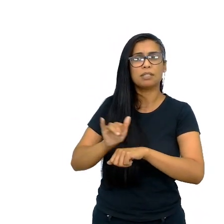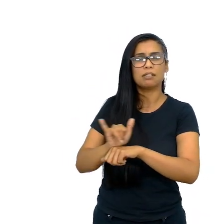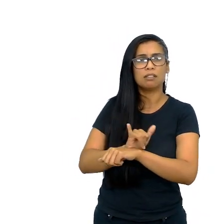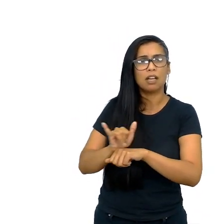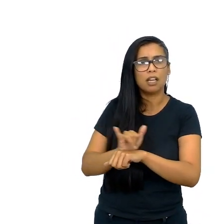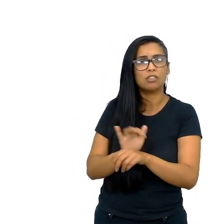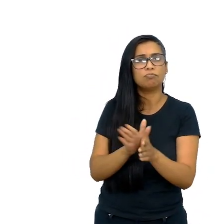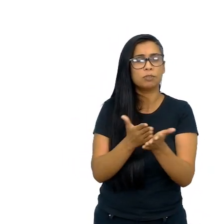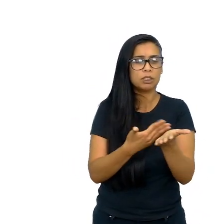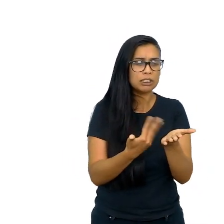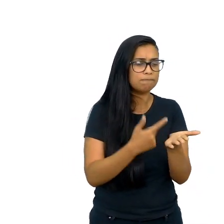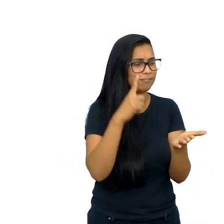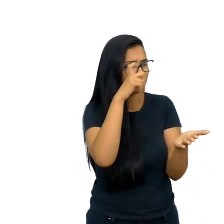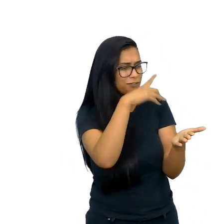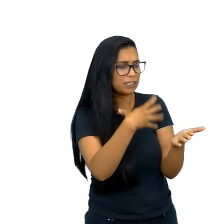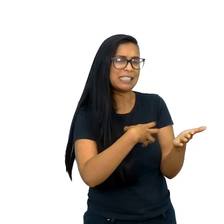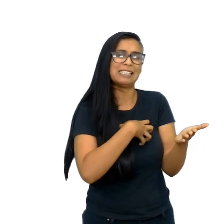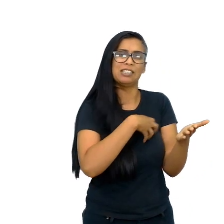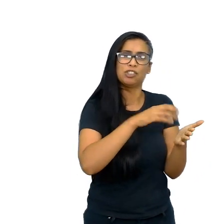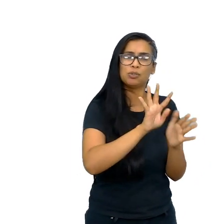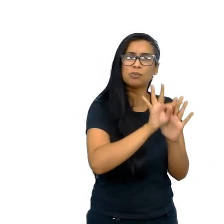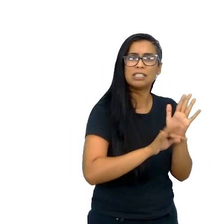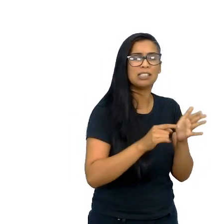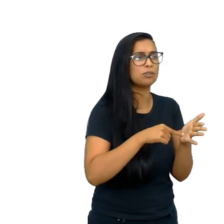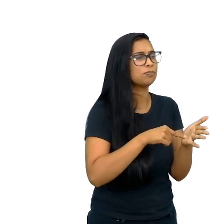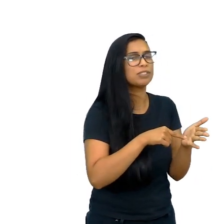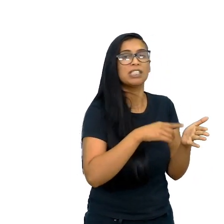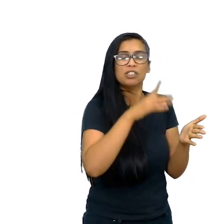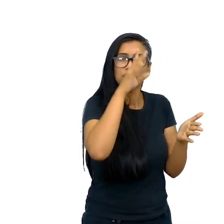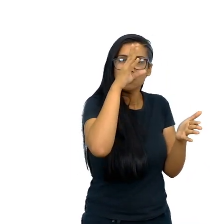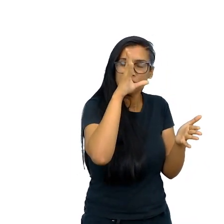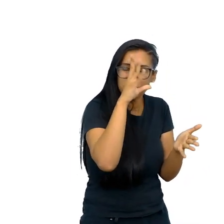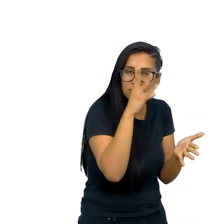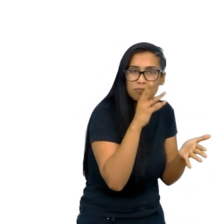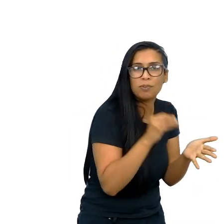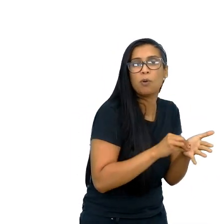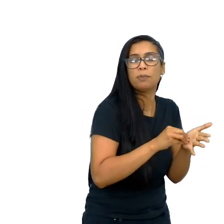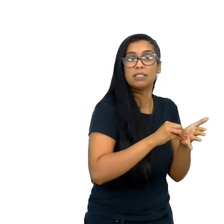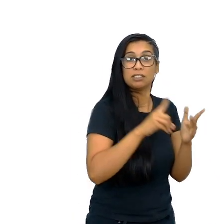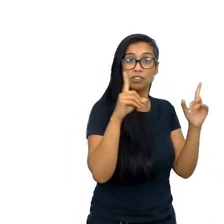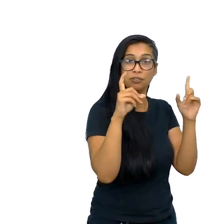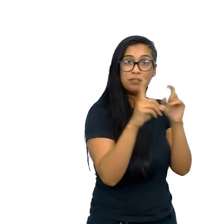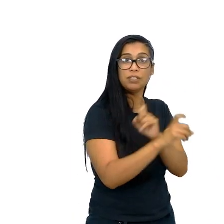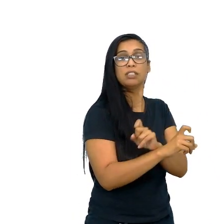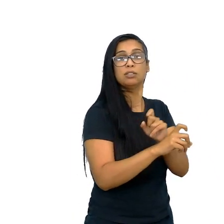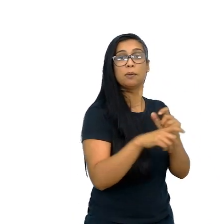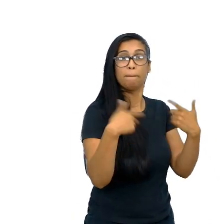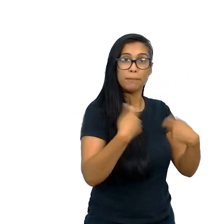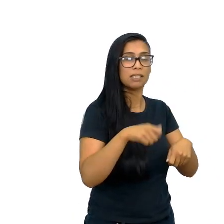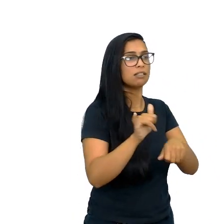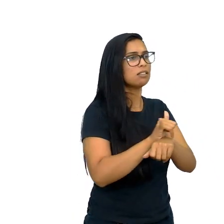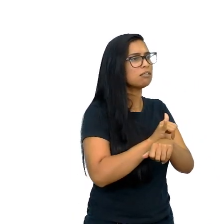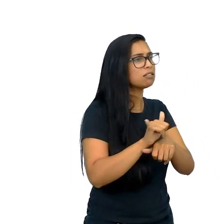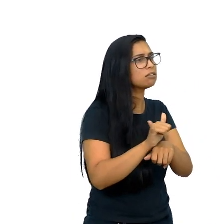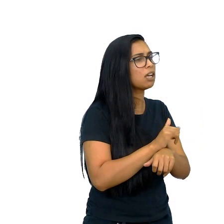né, todos os leitores têm isso, sempre associam aquilo que eles compreendem sobre o mundo e sobre as suas leituras, e fazem